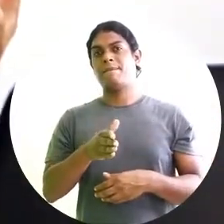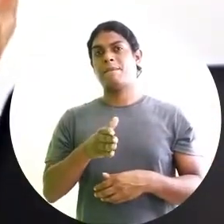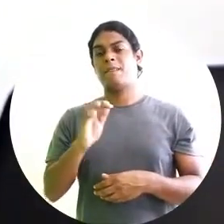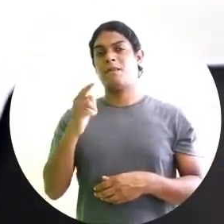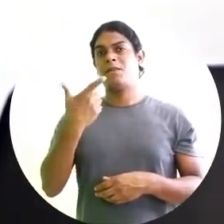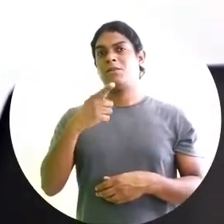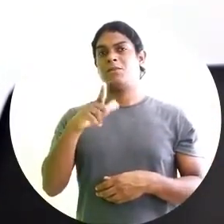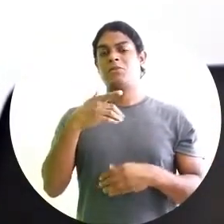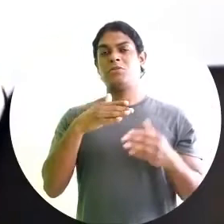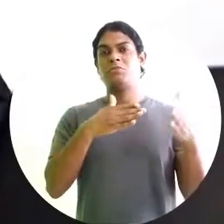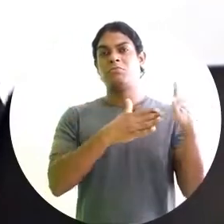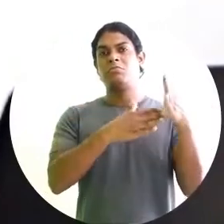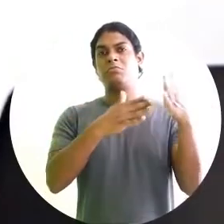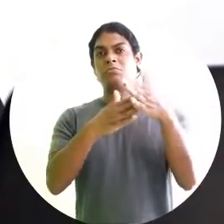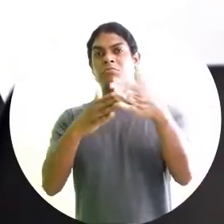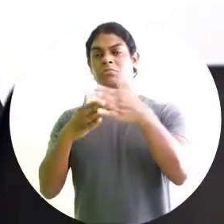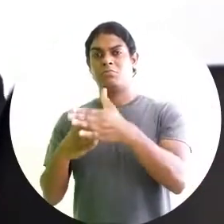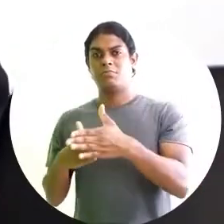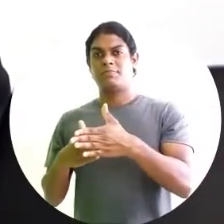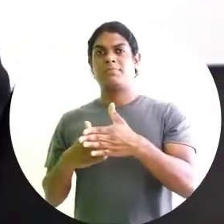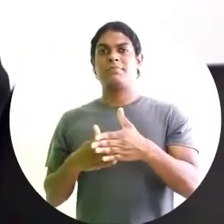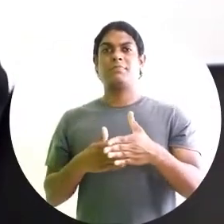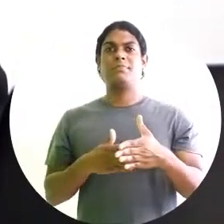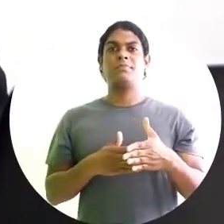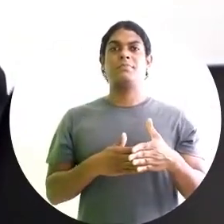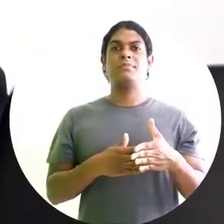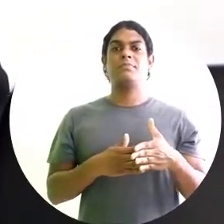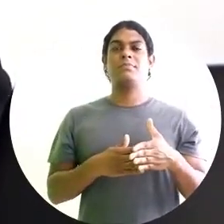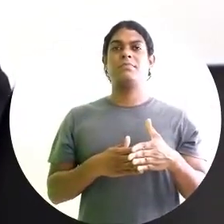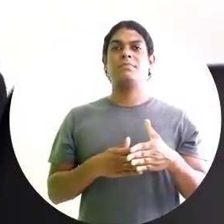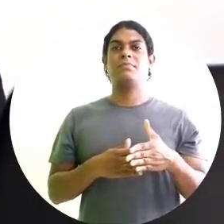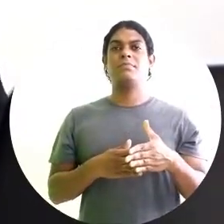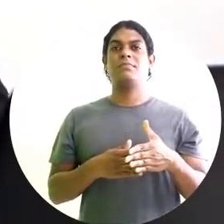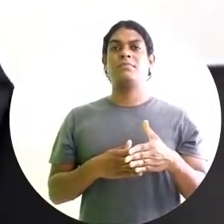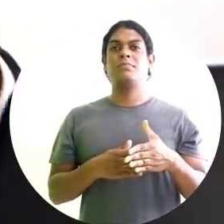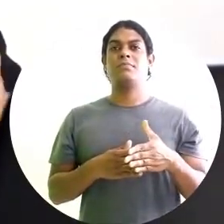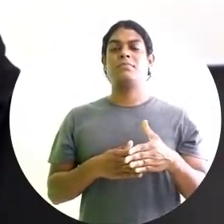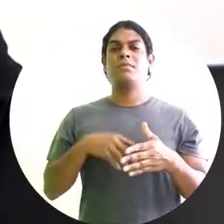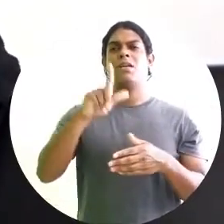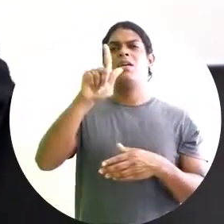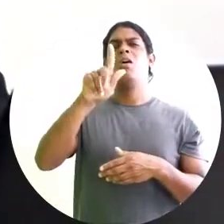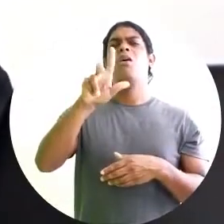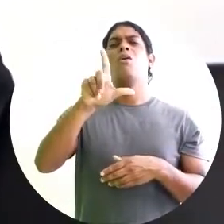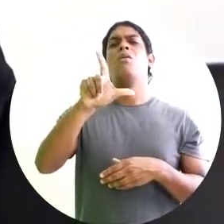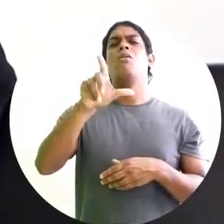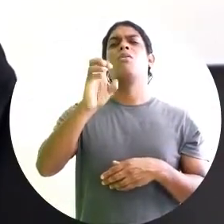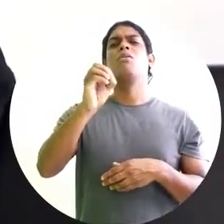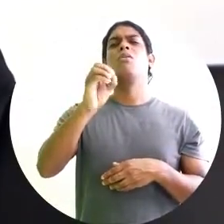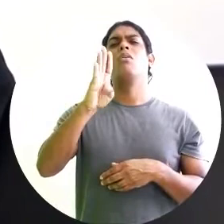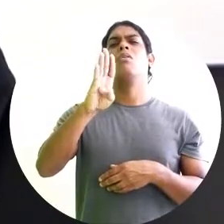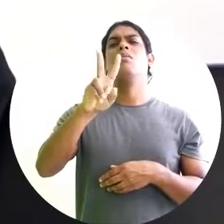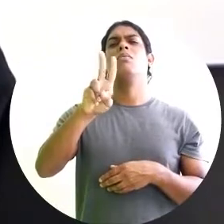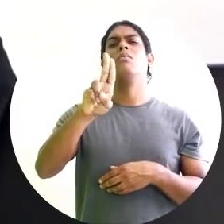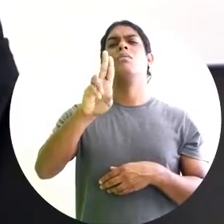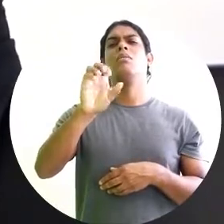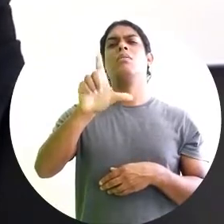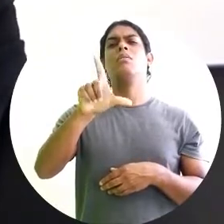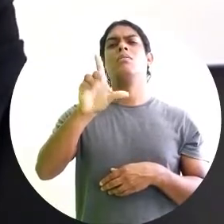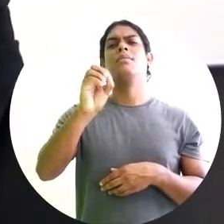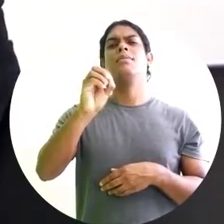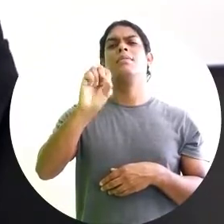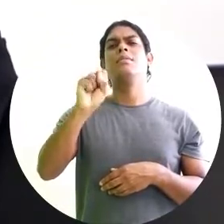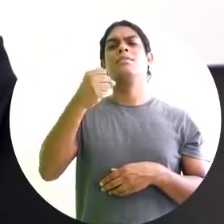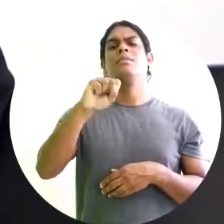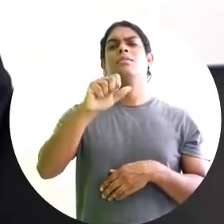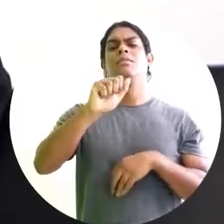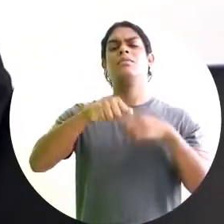que agora não temos mais barreiras alfandegárias tão fortes, com a formação dos chamados blocos econômicos, e